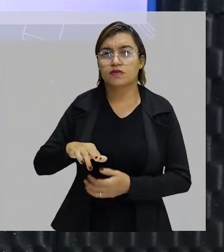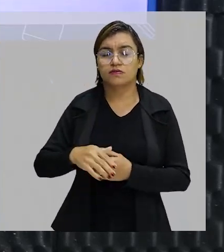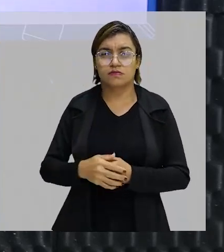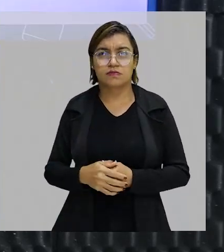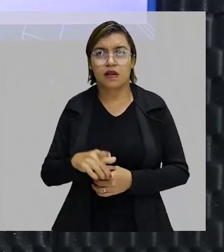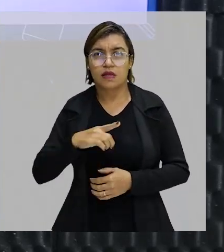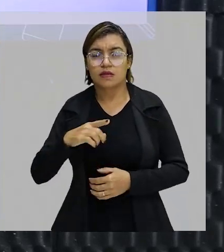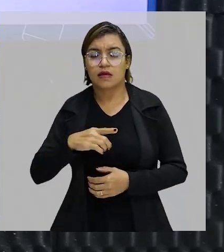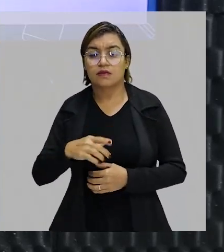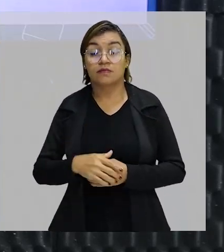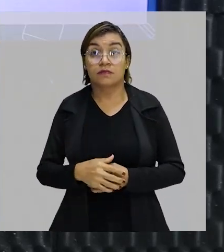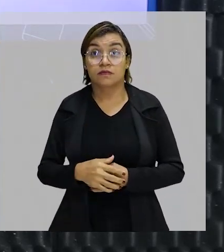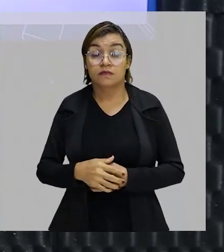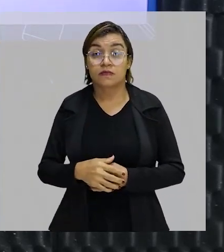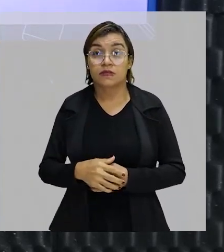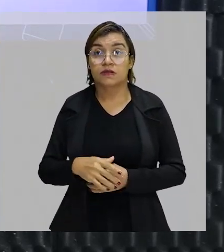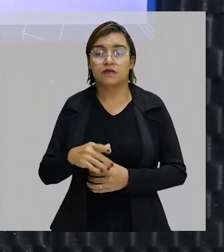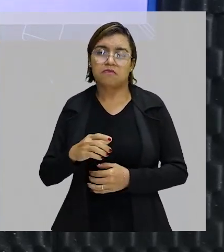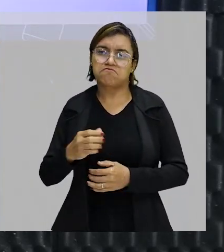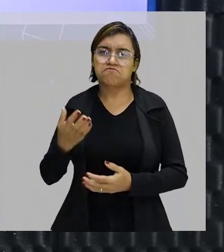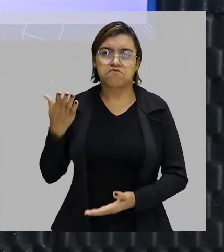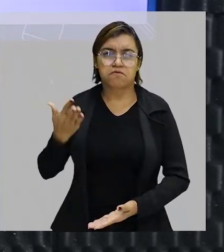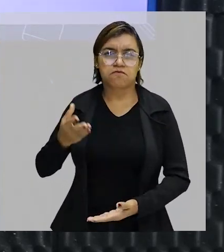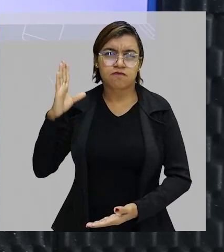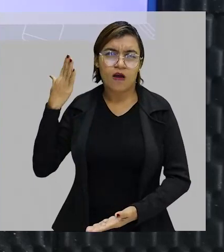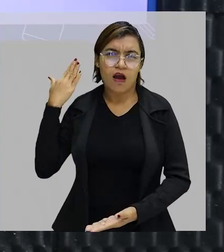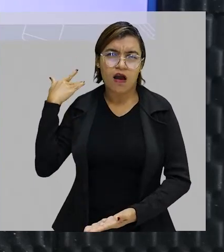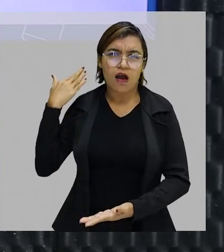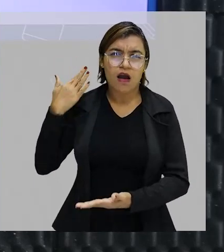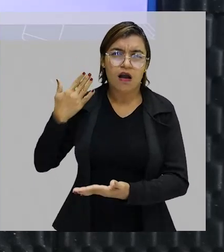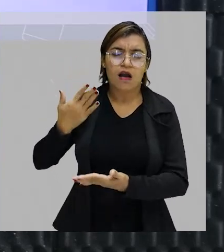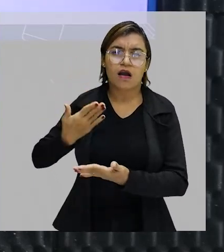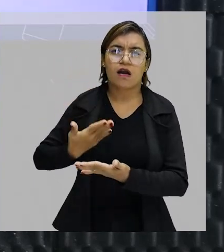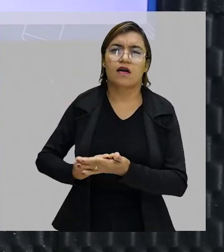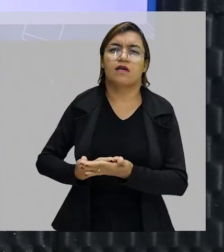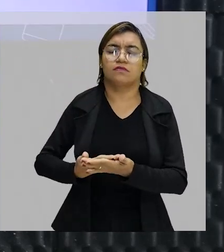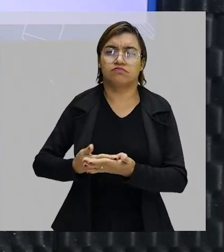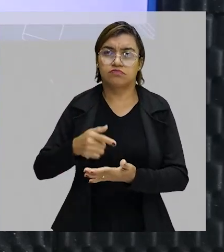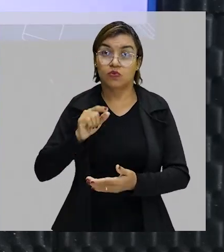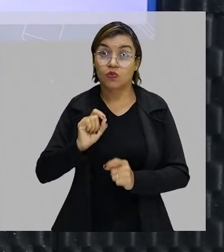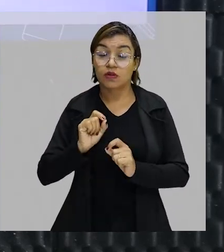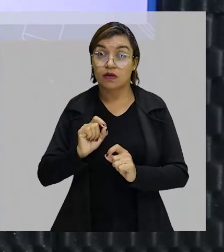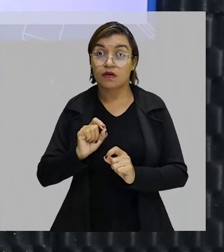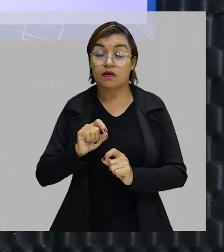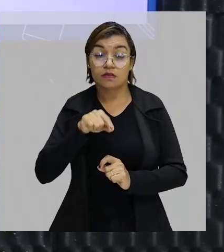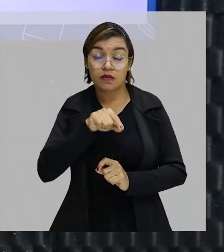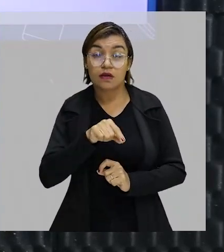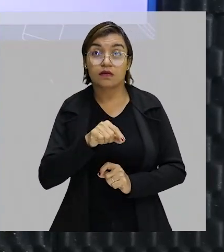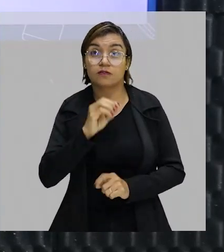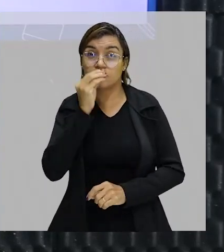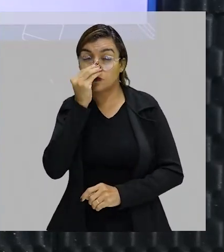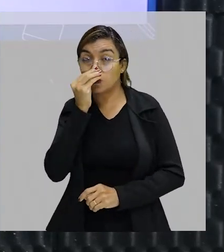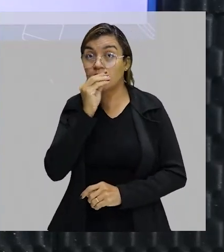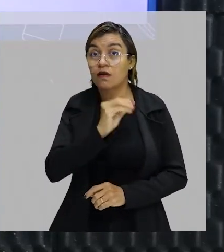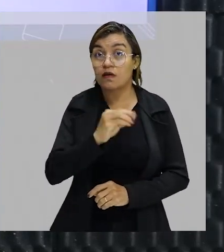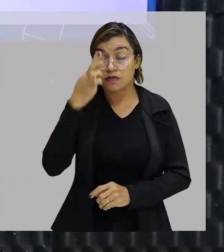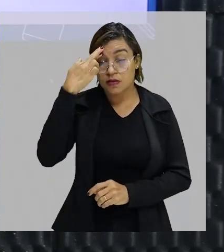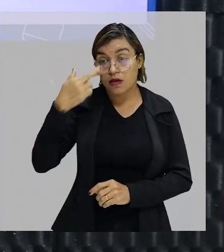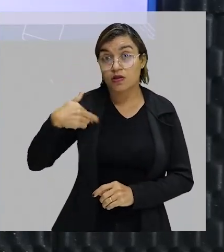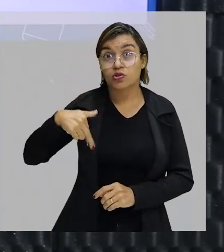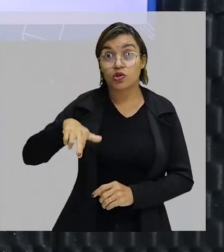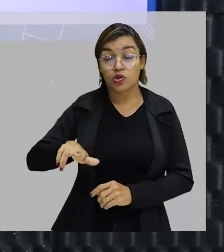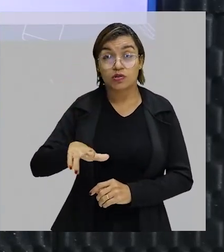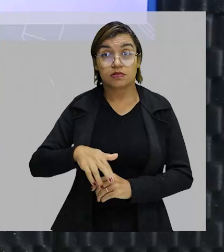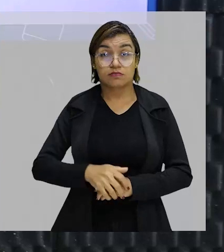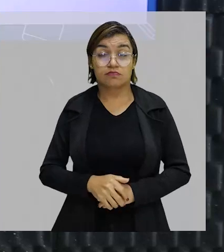existem conflitos ali que já duram séculos, que são principalmente fundamentados em quê? Na intolerância religiosa, ok?